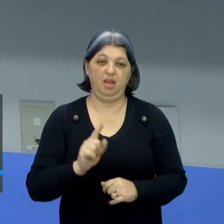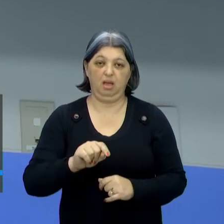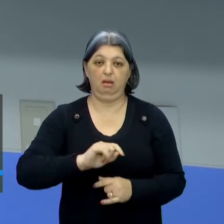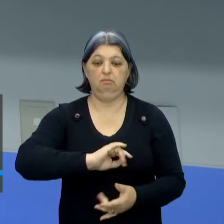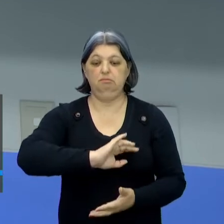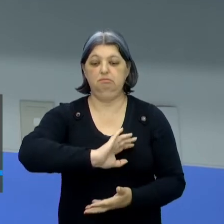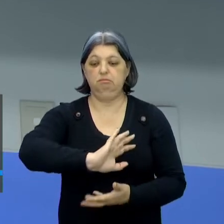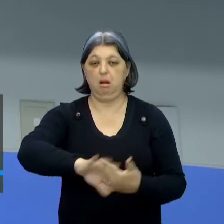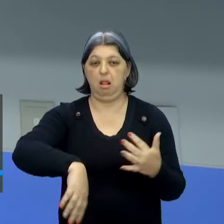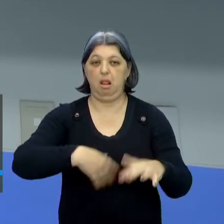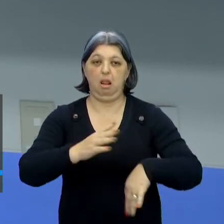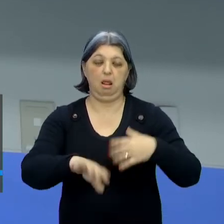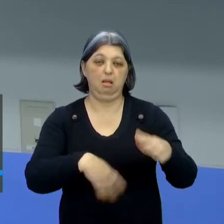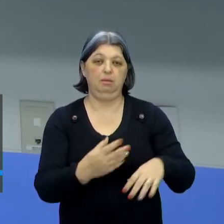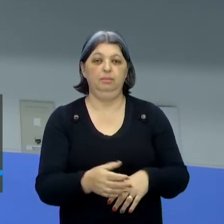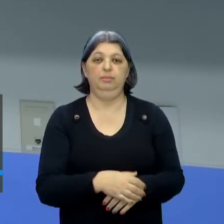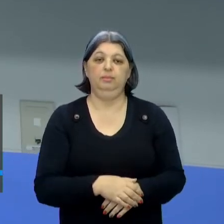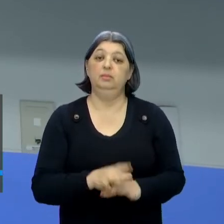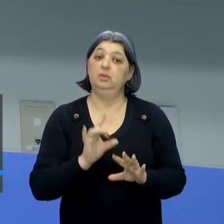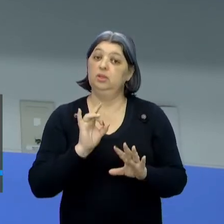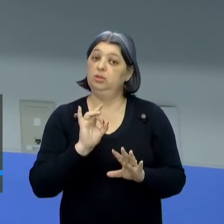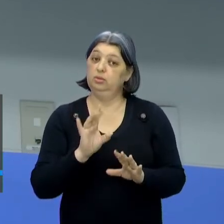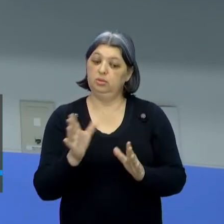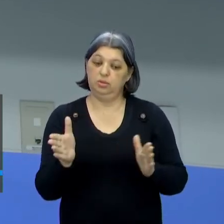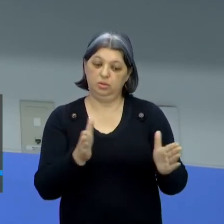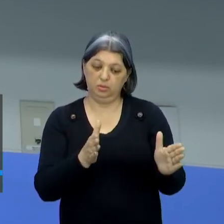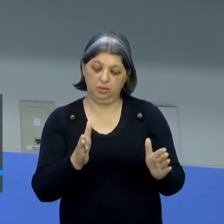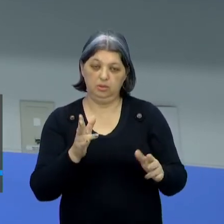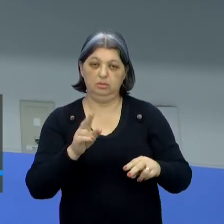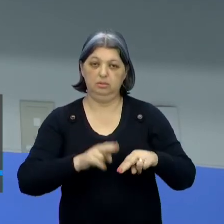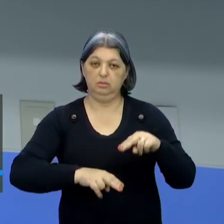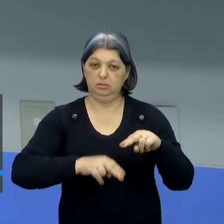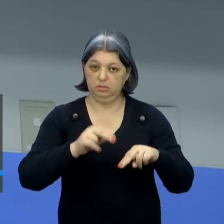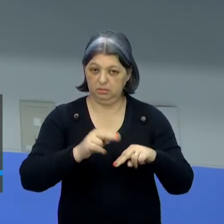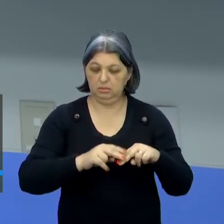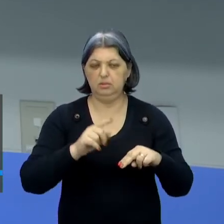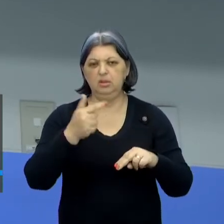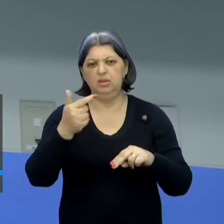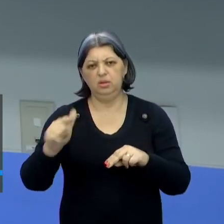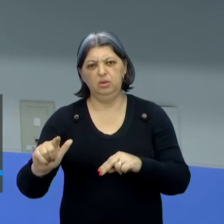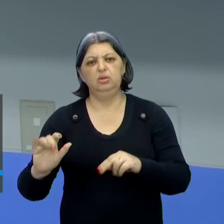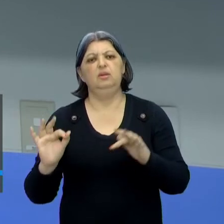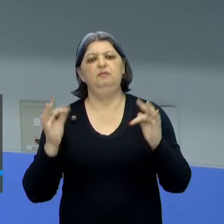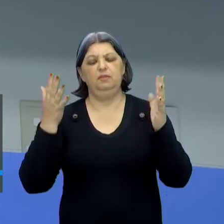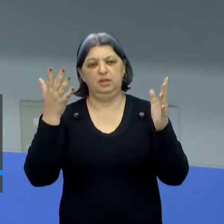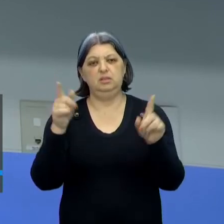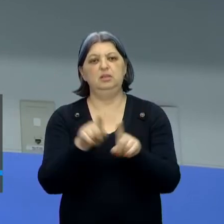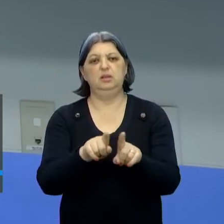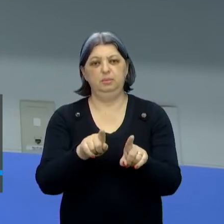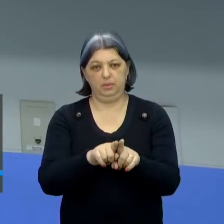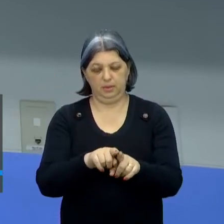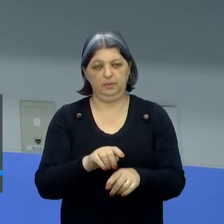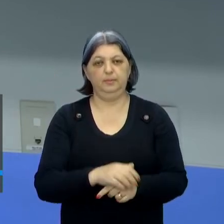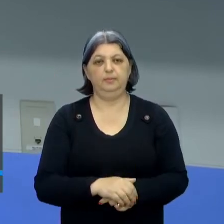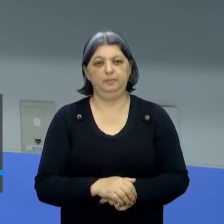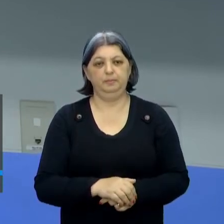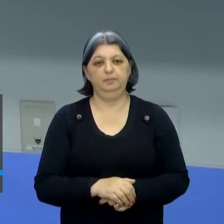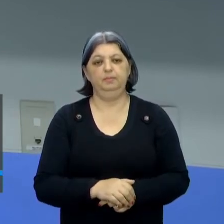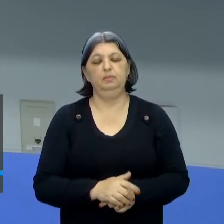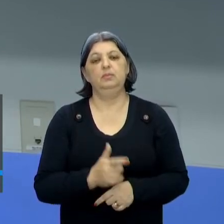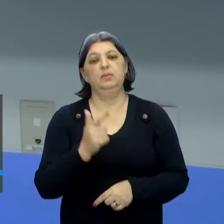elas passam, e não é só no período joanino, isso se repete em outras festas e sobre